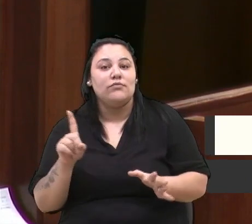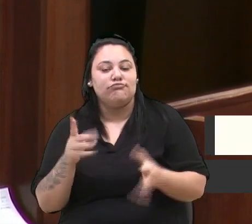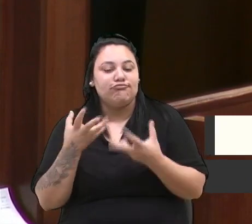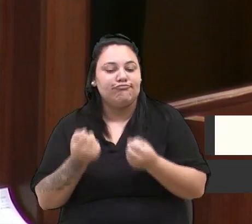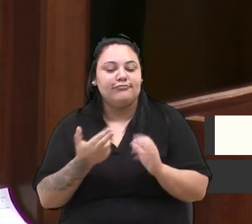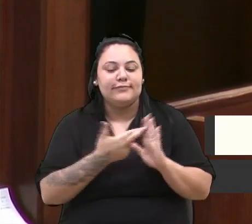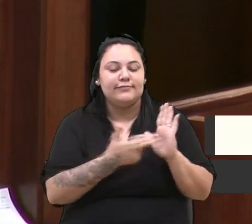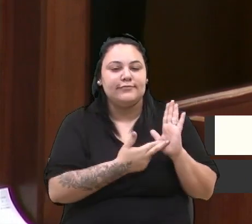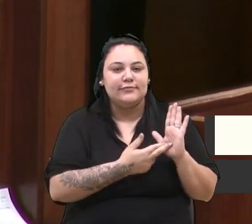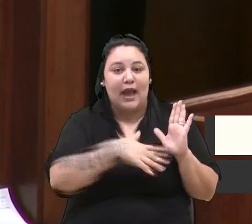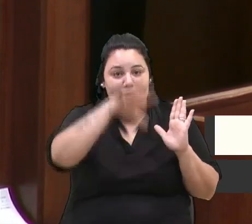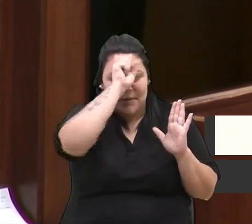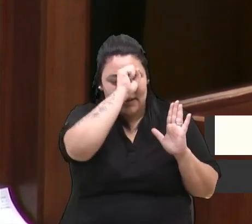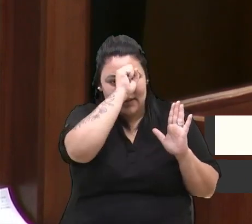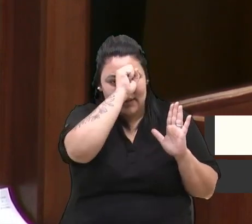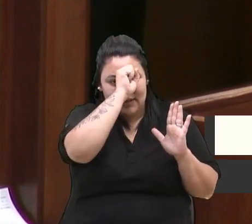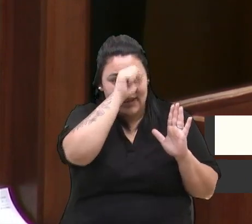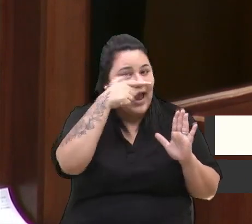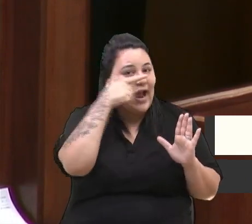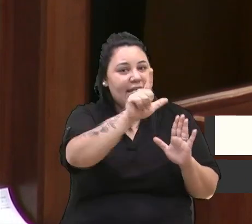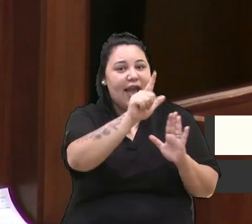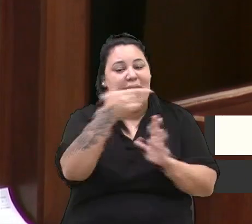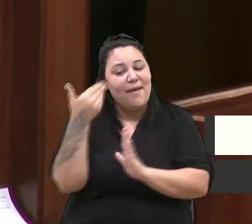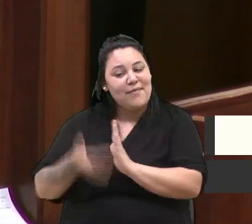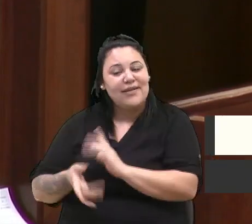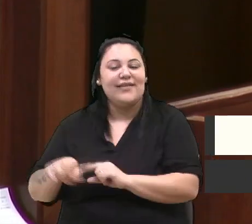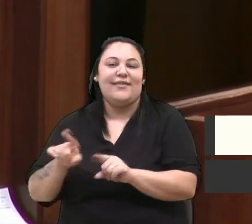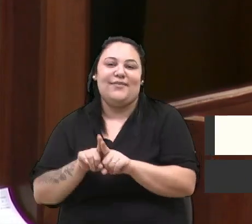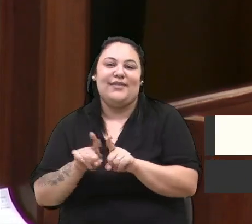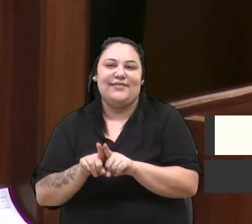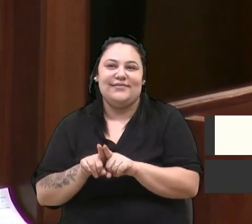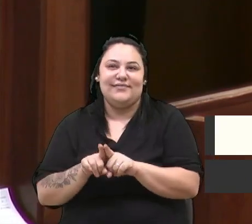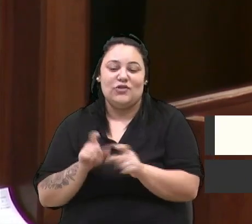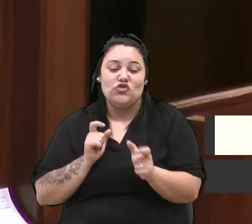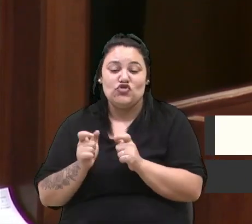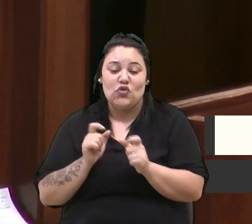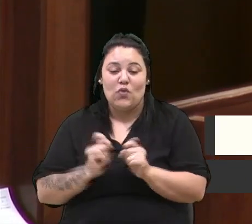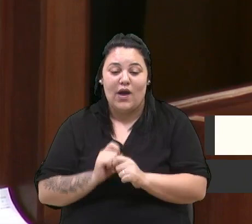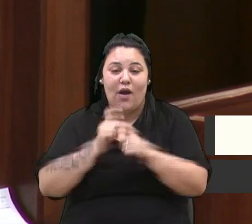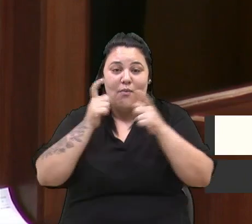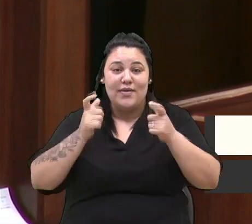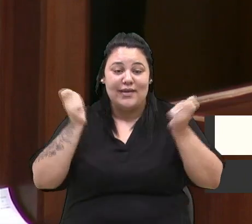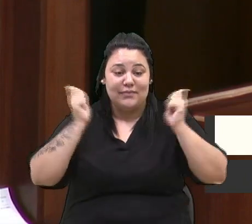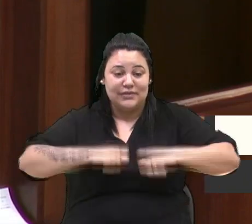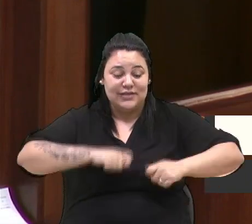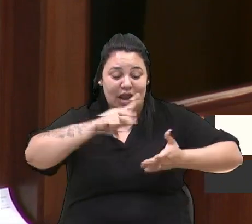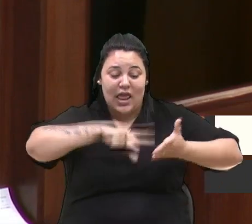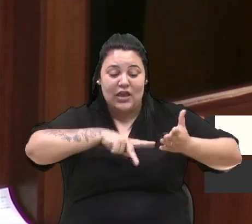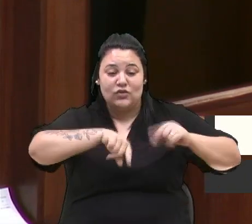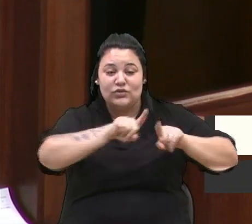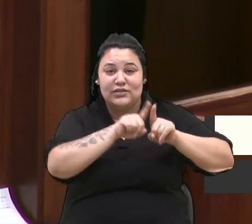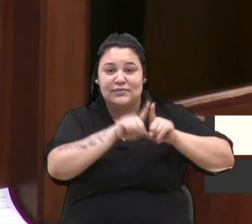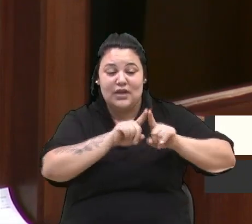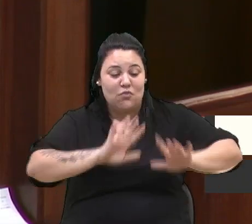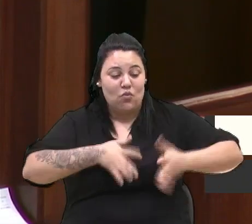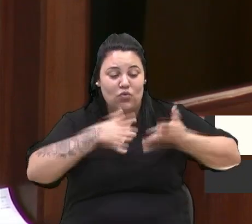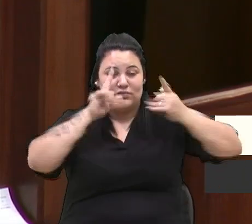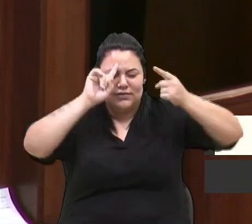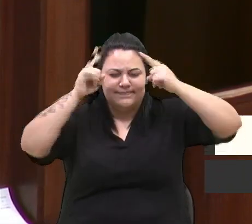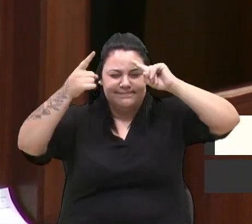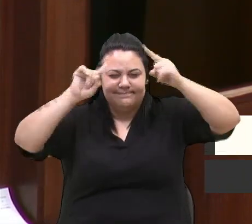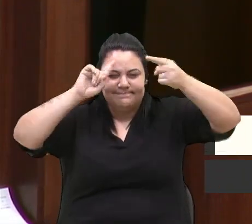a ganhar e perder. O jogo aumenta a capacidade de leitura, incentiva a criatividade